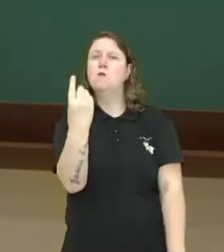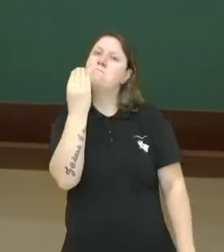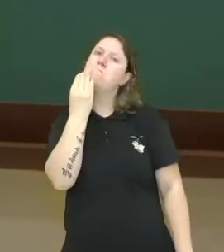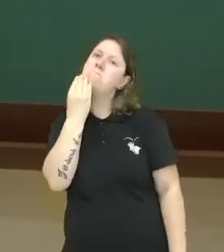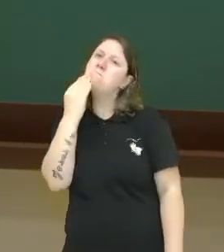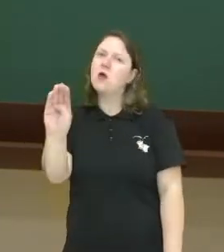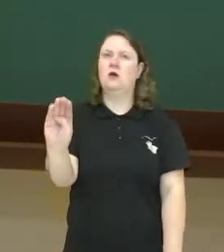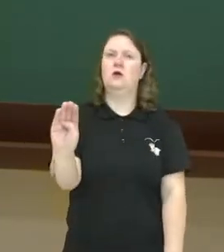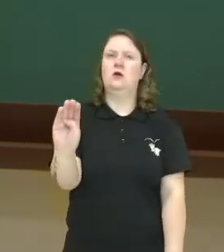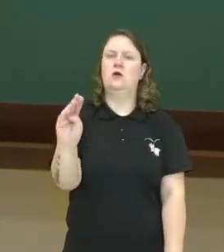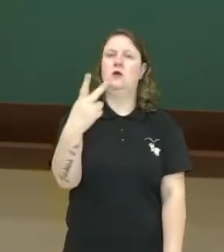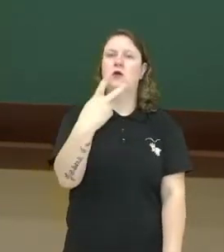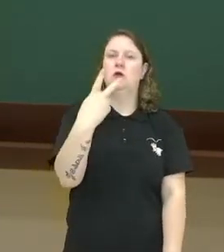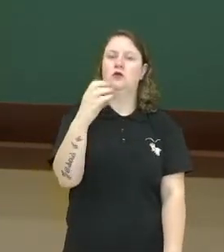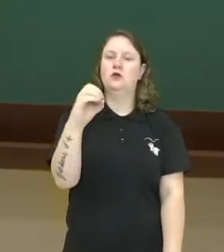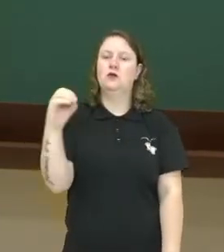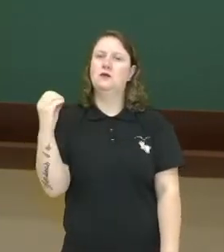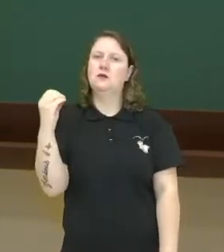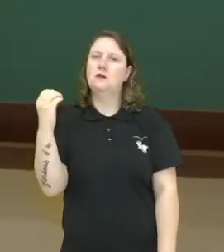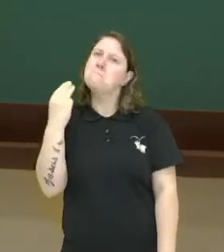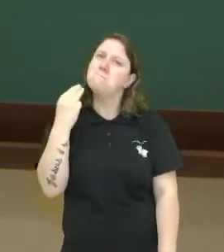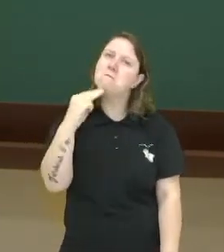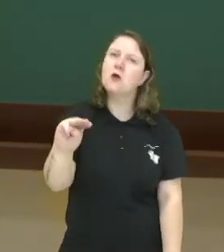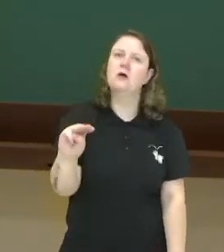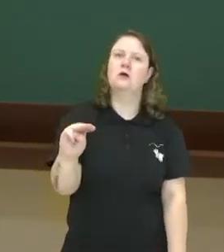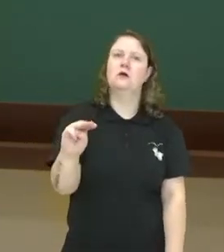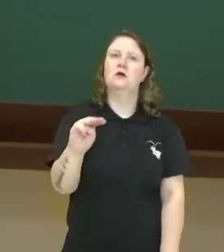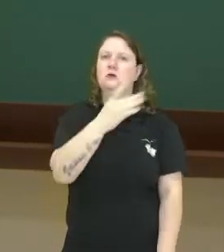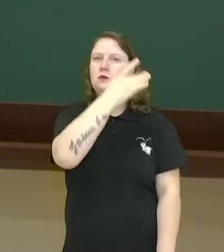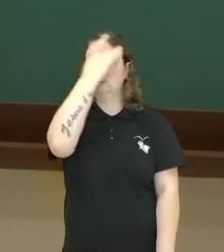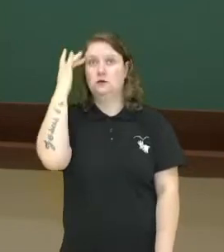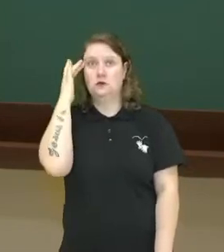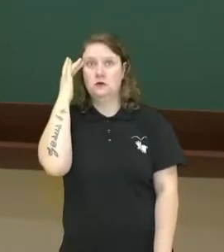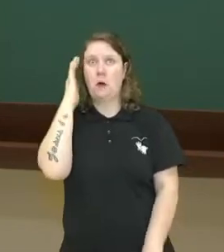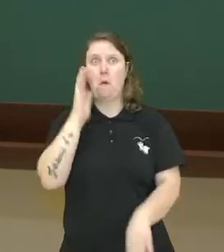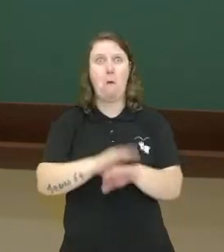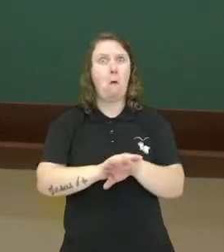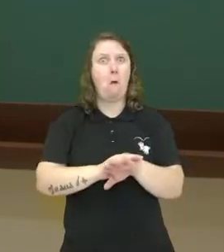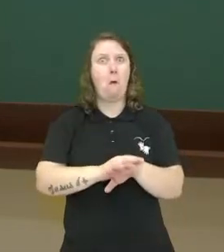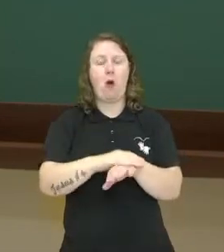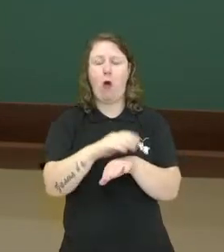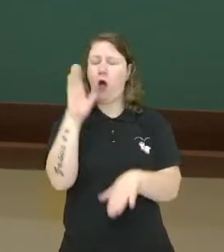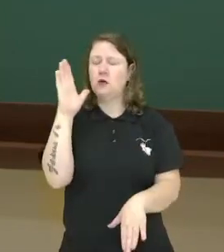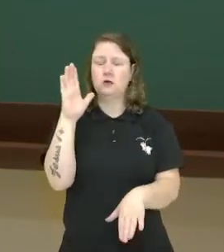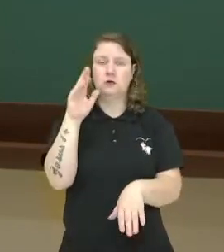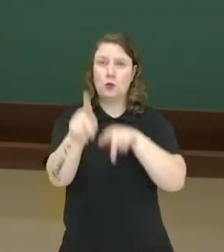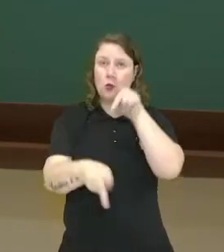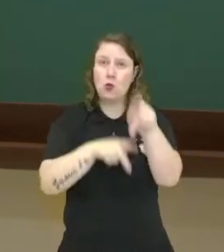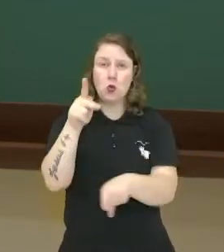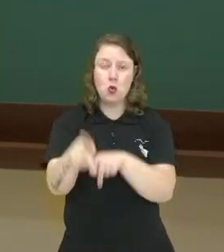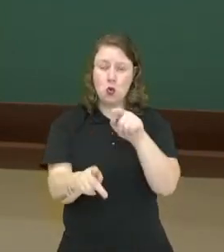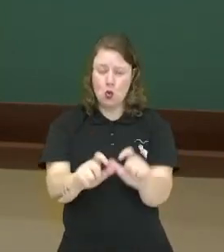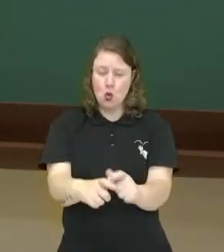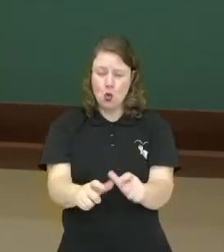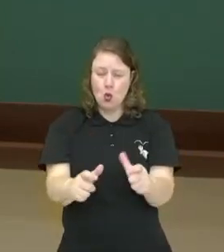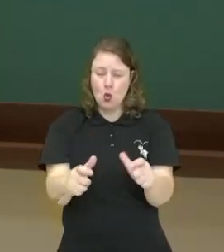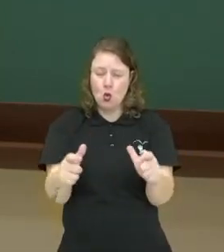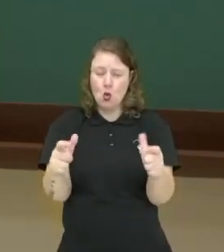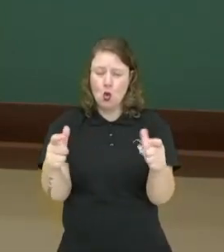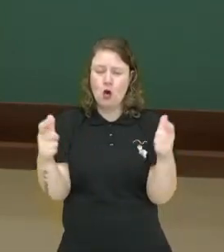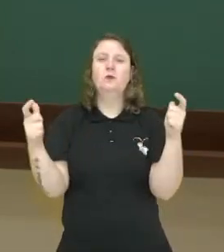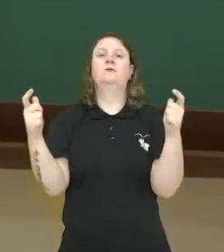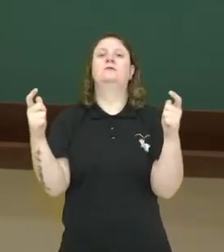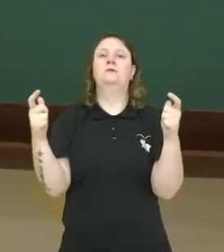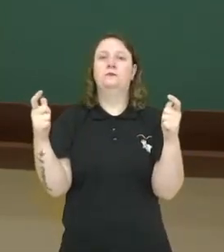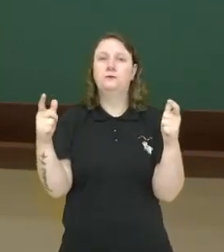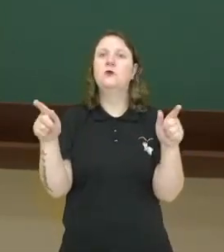200 milhões de habitantes. Então está entre os países mais populosos do mundo, é o segundo mais populoso do mundo, Número que